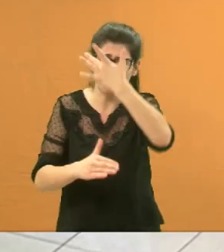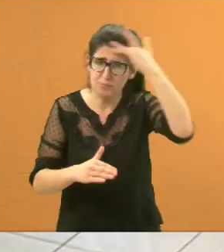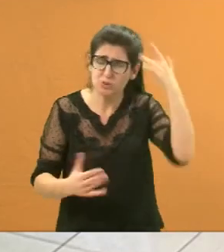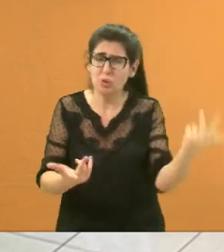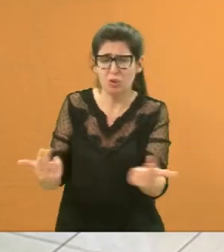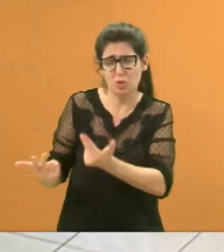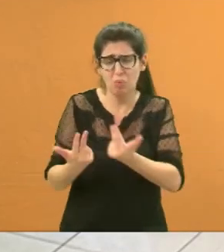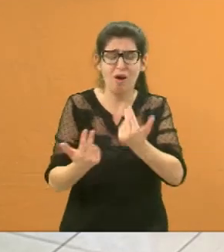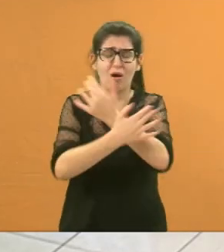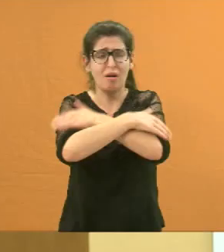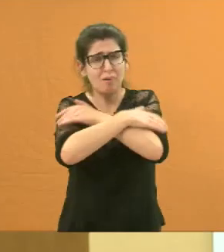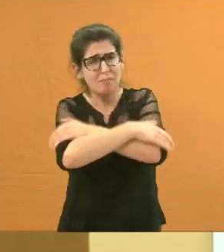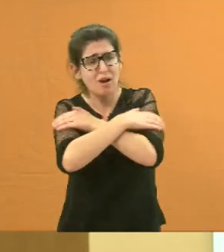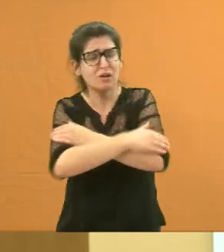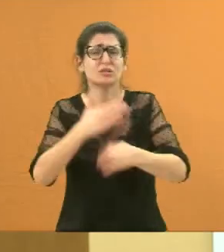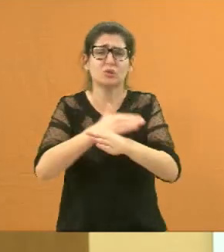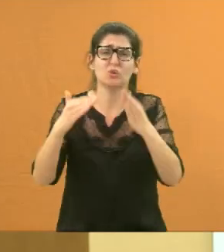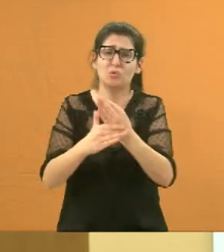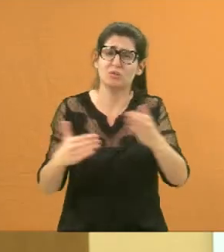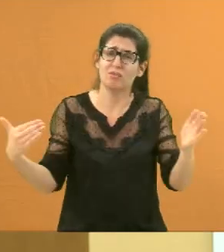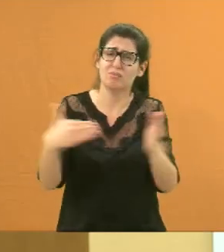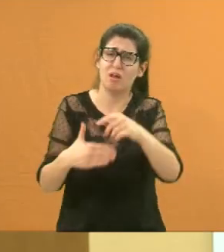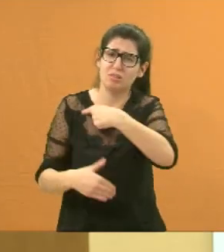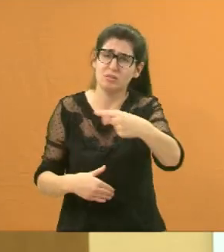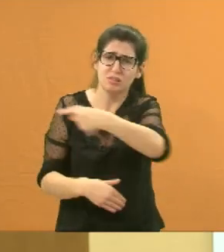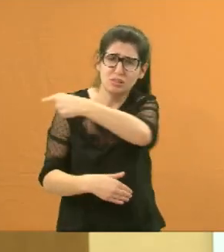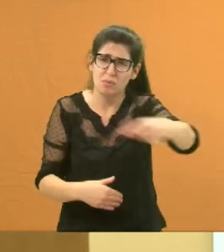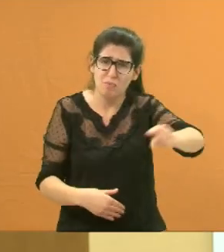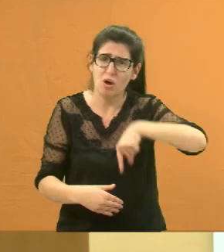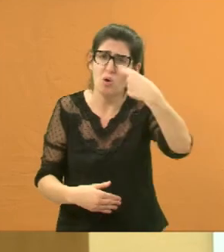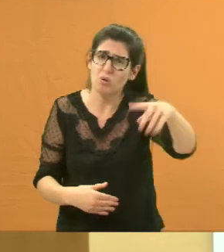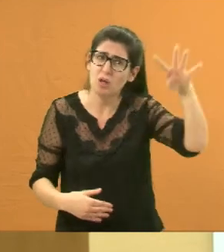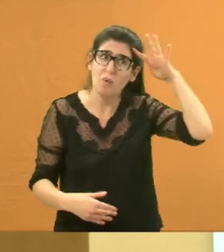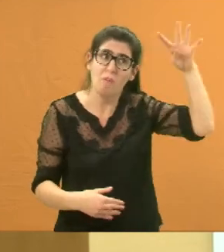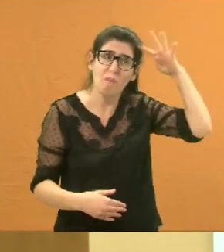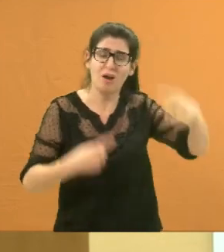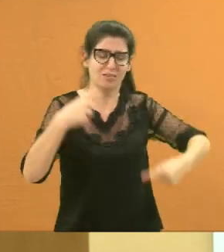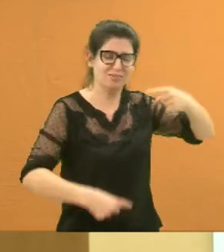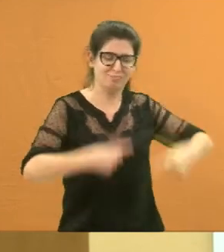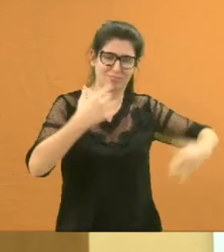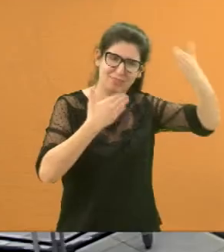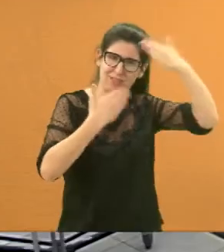Um grande abraço a todos, na próxima quarta-feira estaremos aqui para fazer mais um debate. Obrigado a todos.